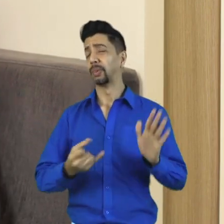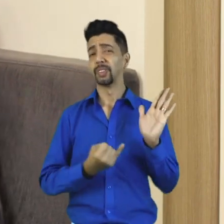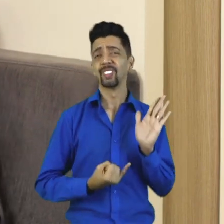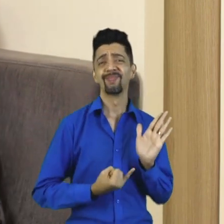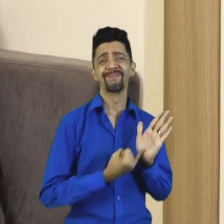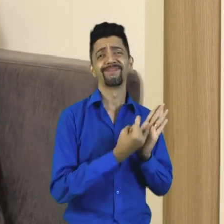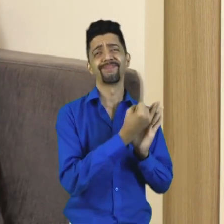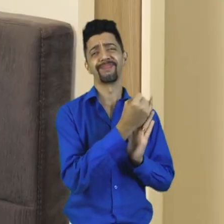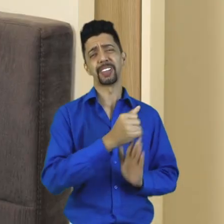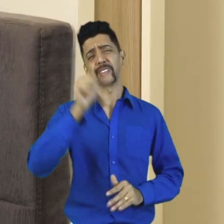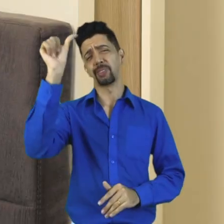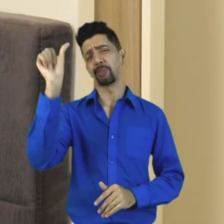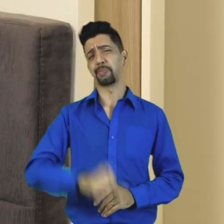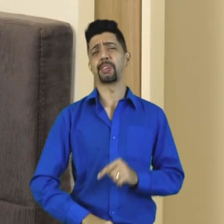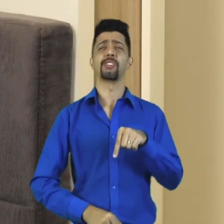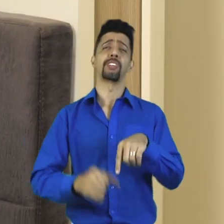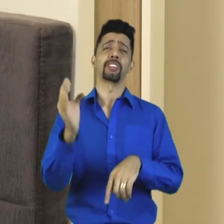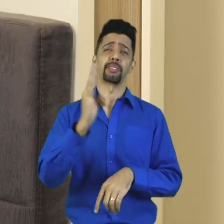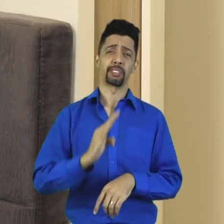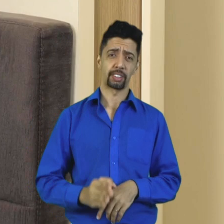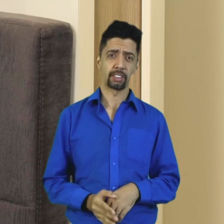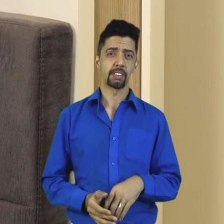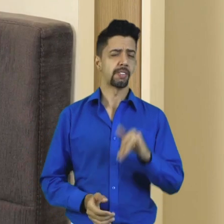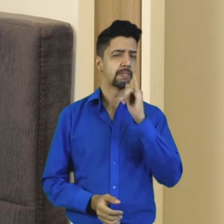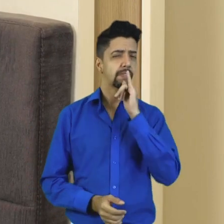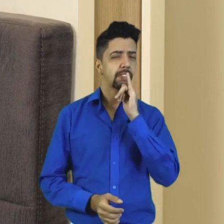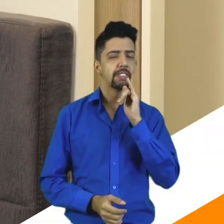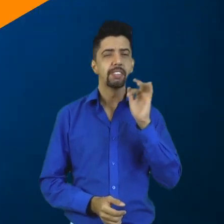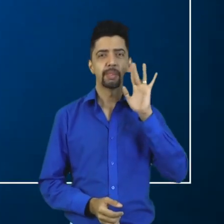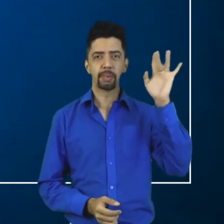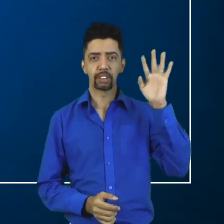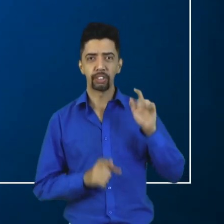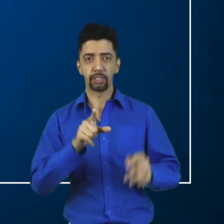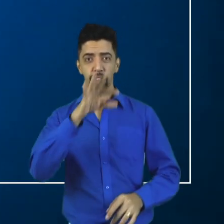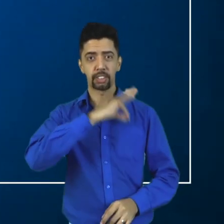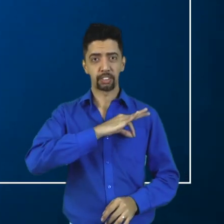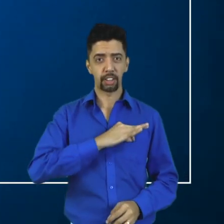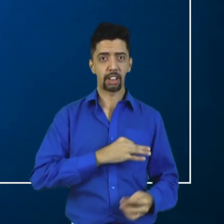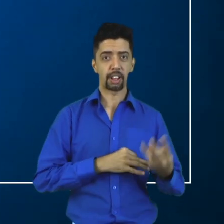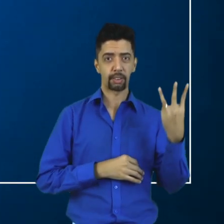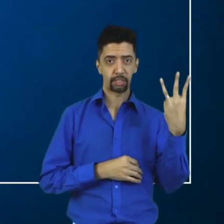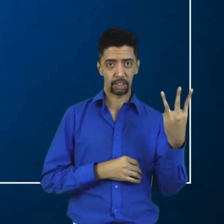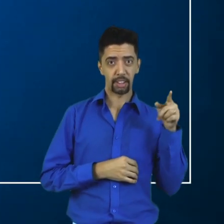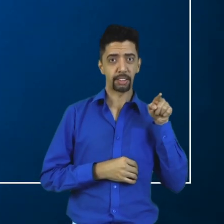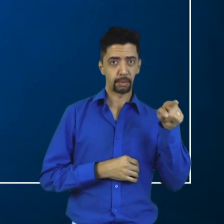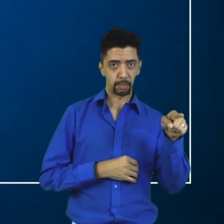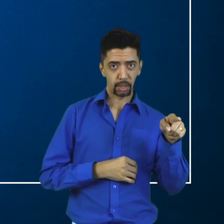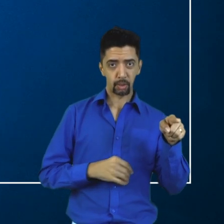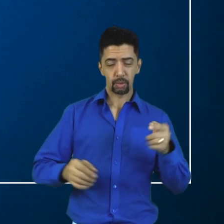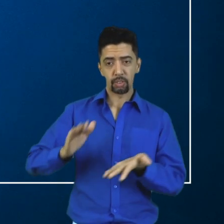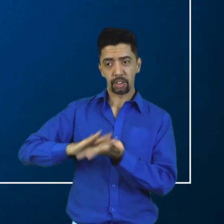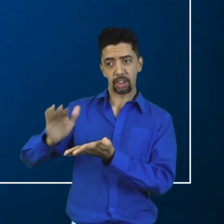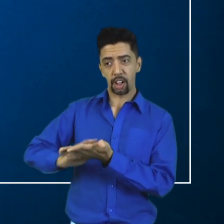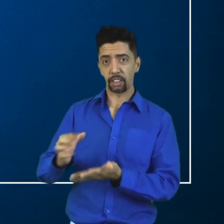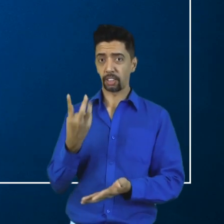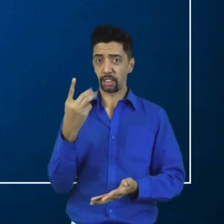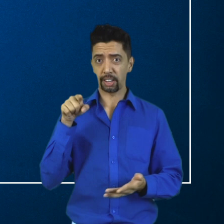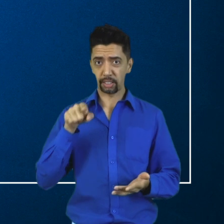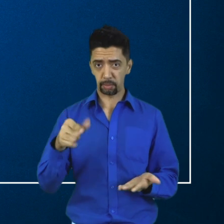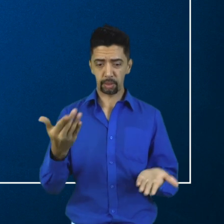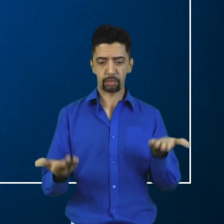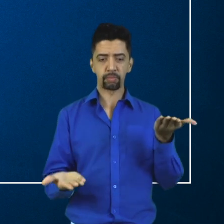vamos desmistificar aqui. Imagine o seguinte, eu ganho 3, eu gasto 3. Estou